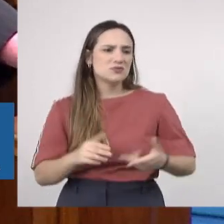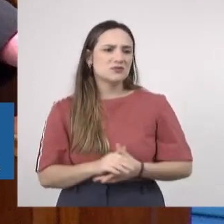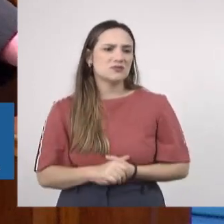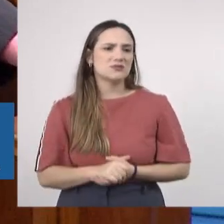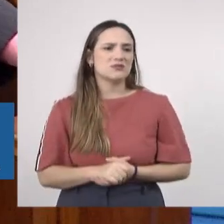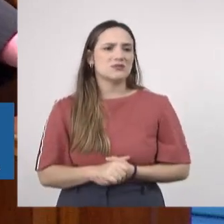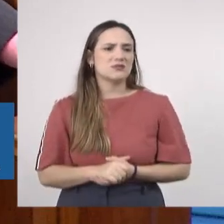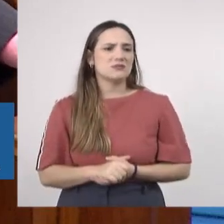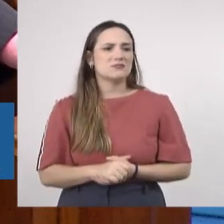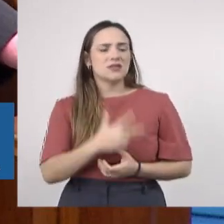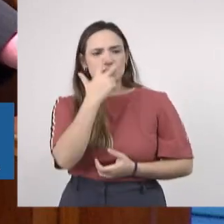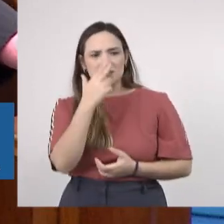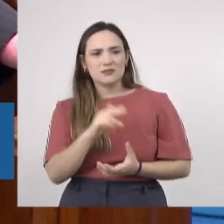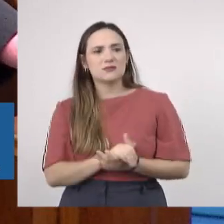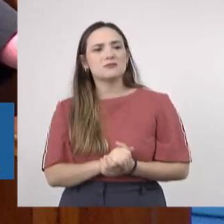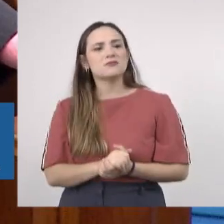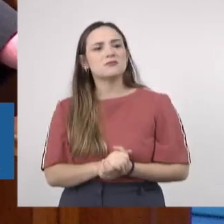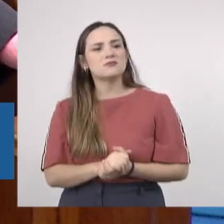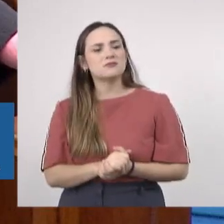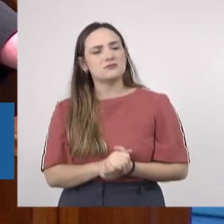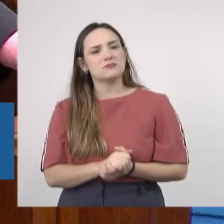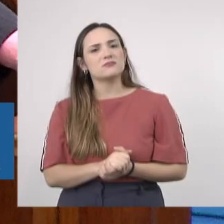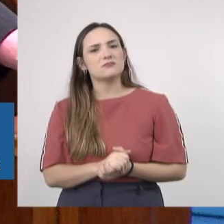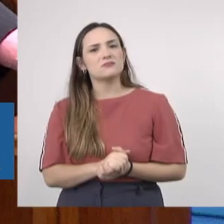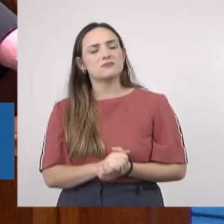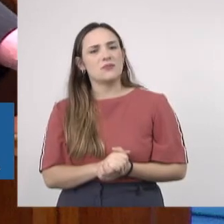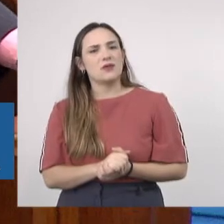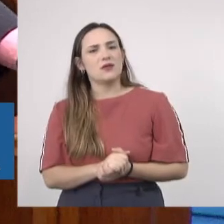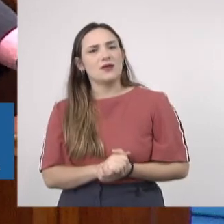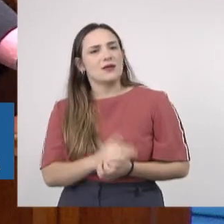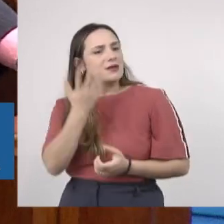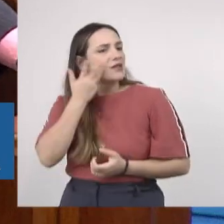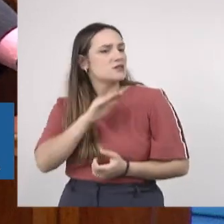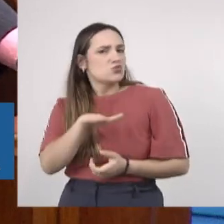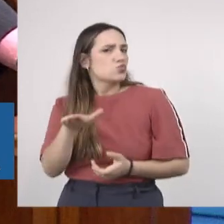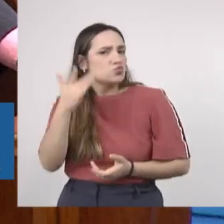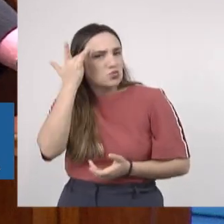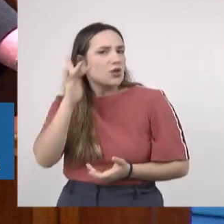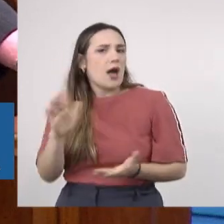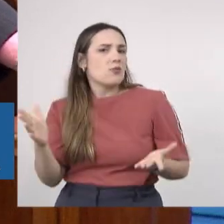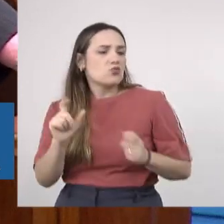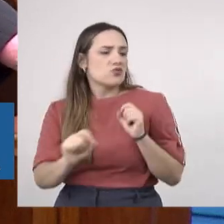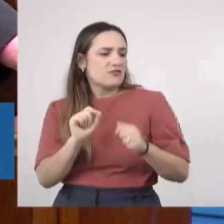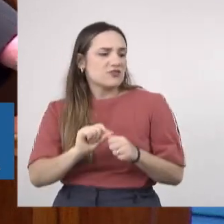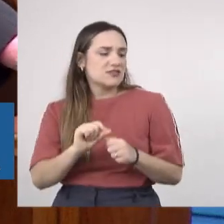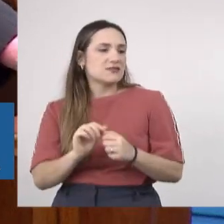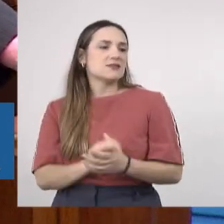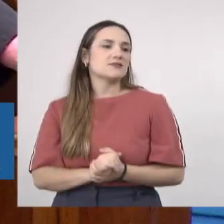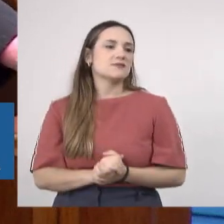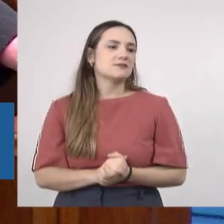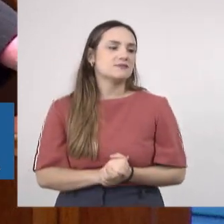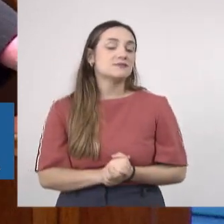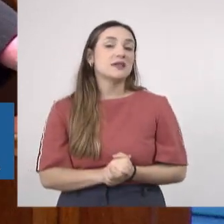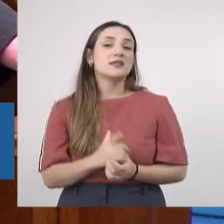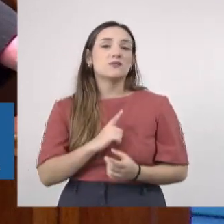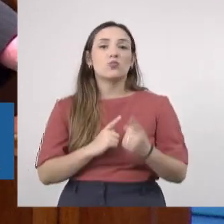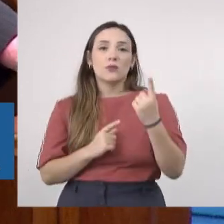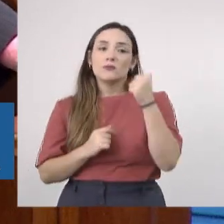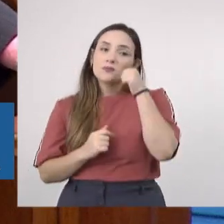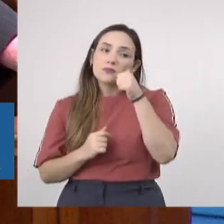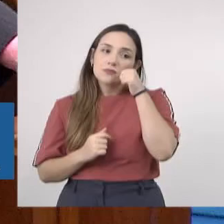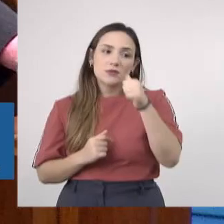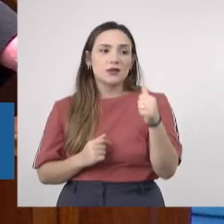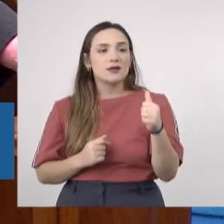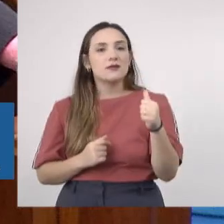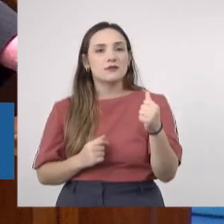até fogem da nossa alçada, mas pelo menos ali ela tem um norte para onde ela vai. E entre esses atendimentos, uma senhora, em